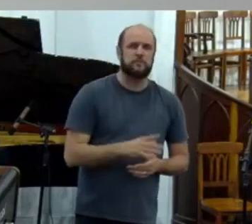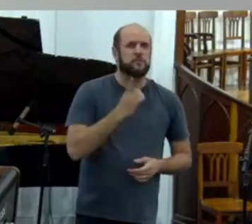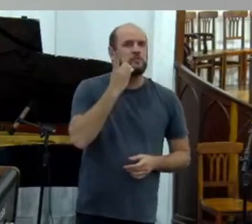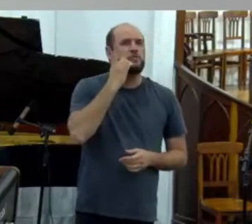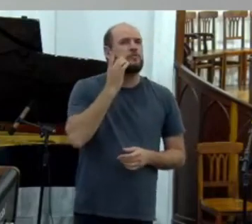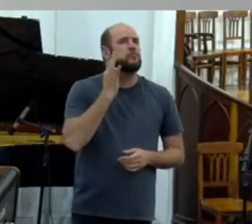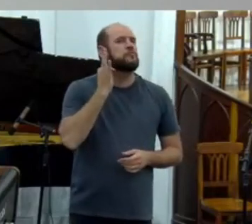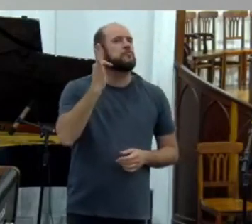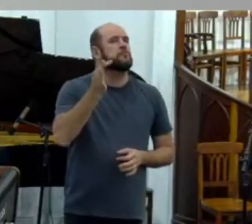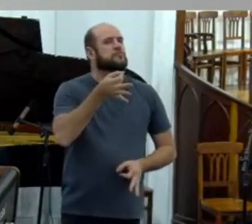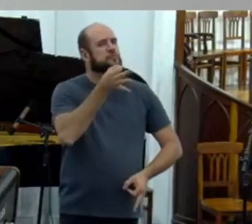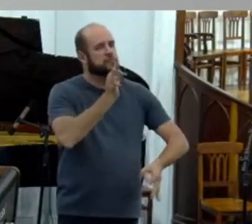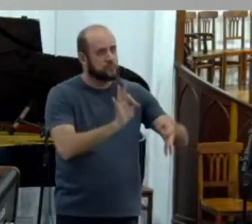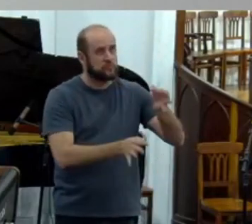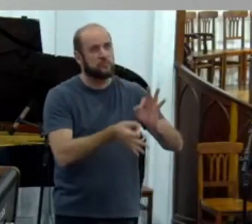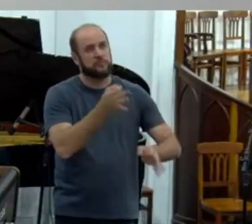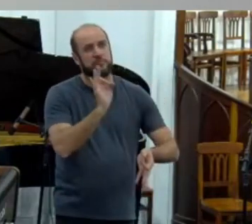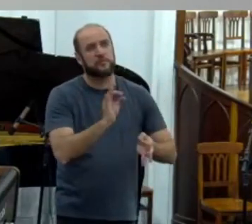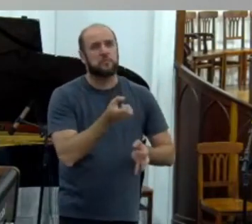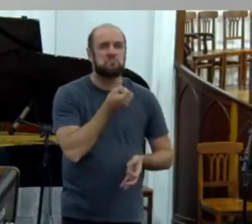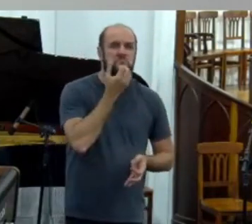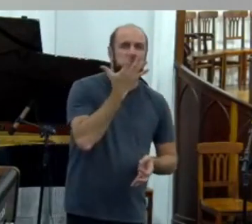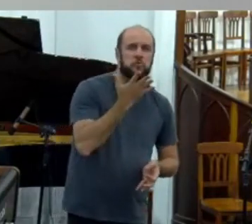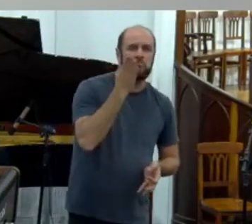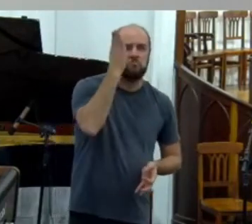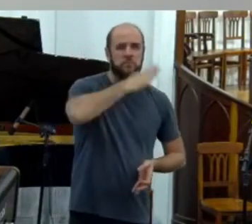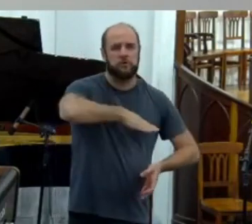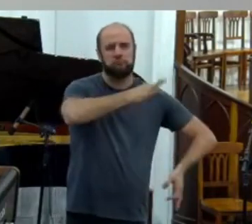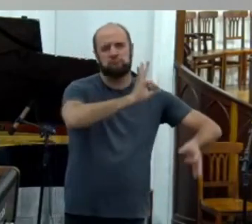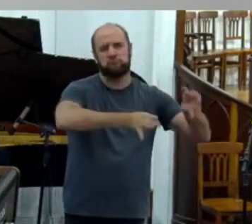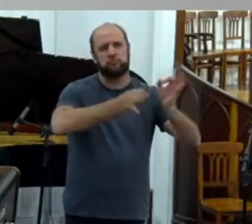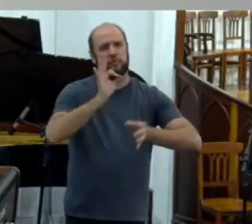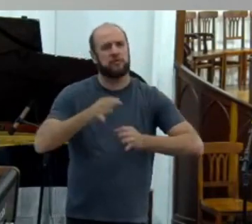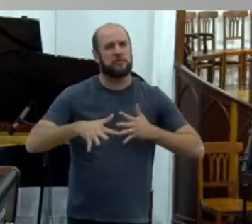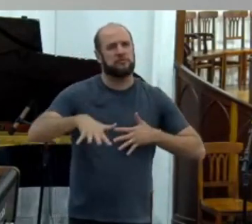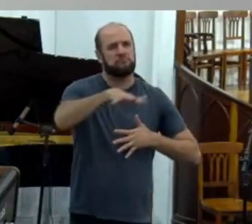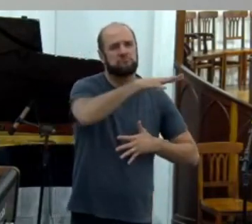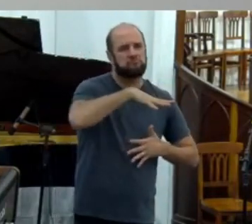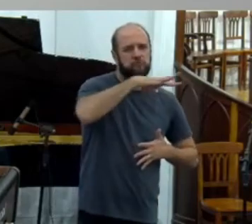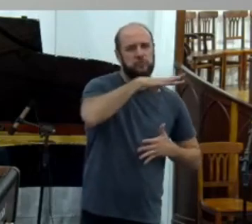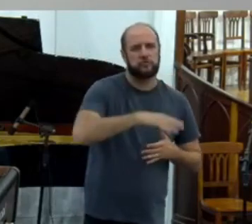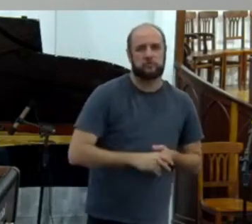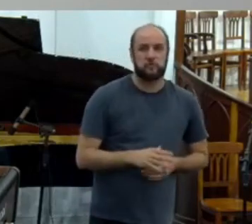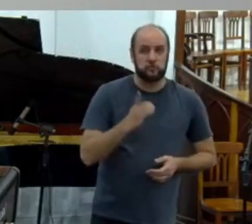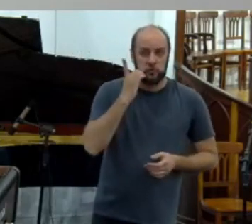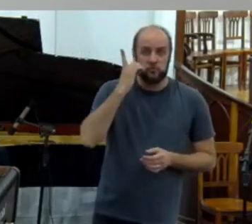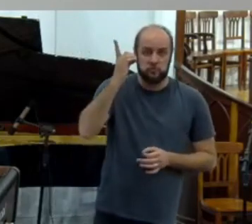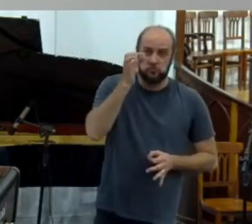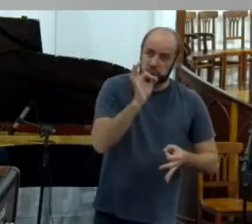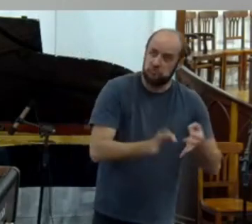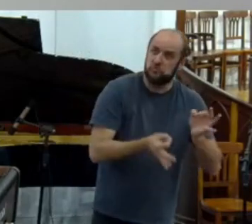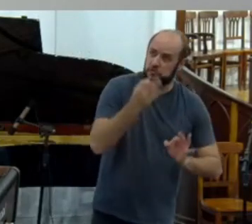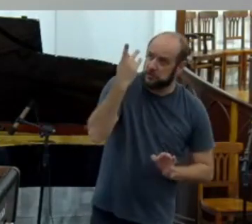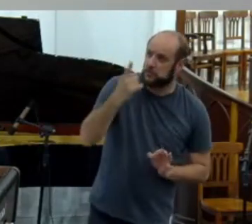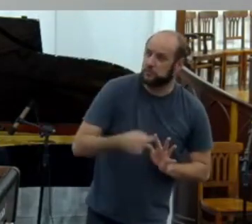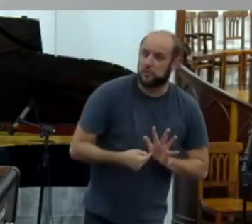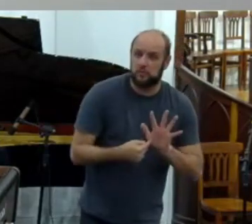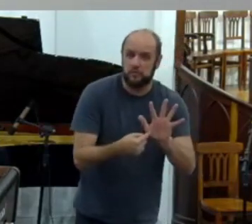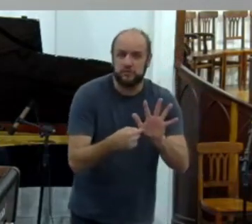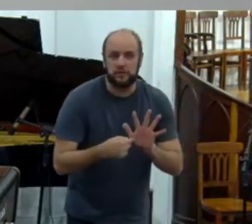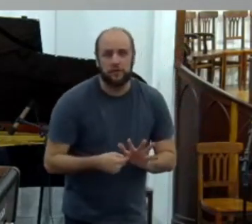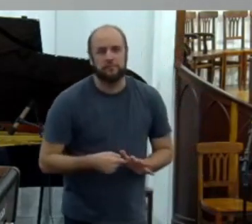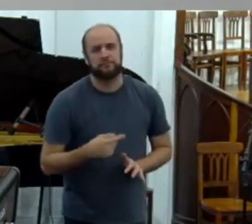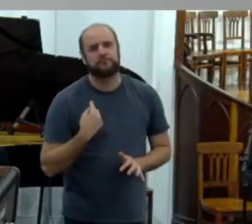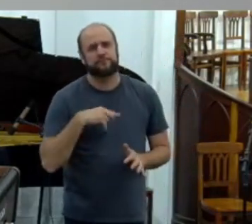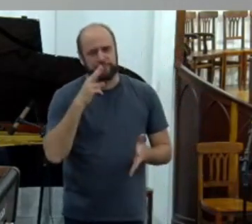julgará ímpios e justos. Um dia manifestará a sua justiça. E nós lemos